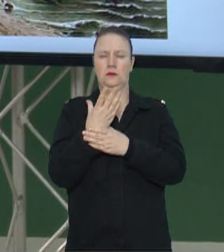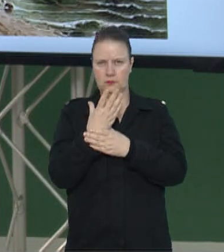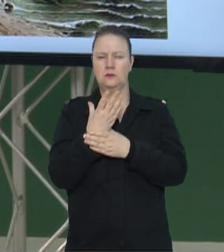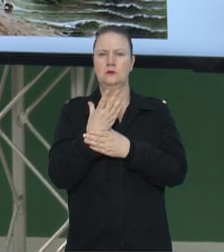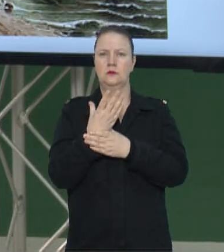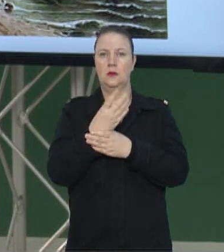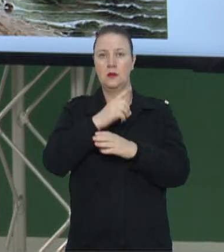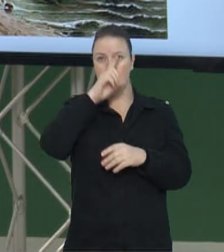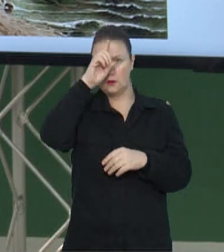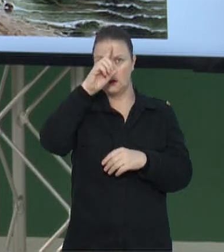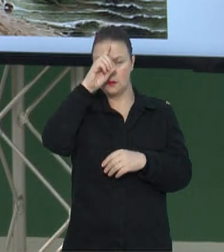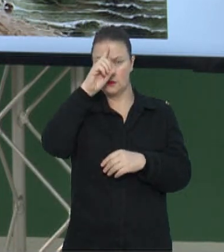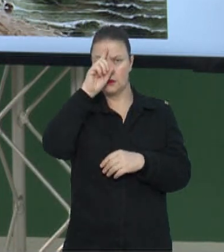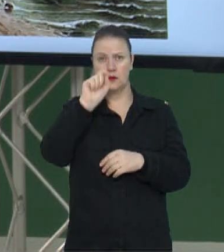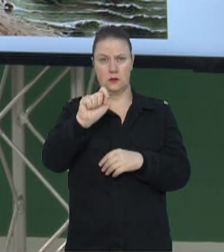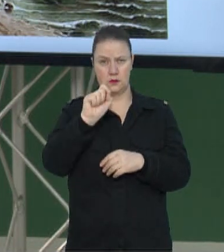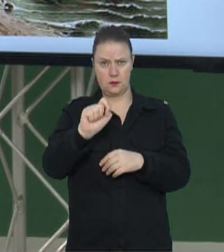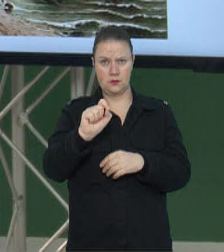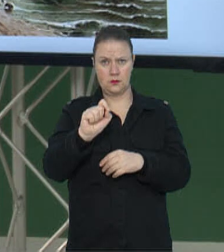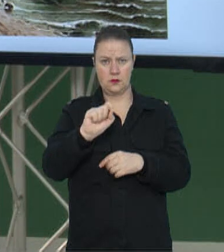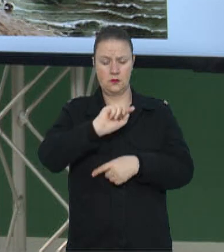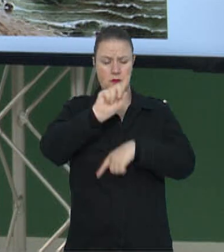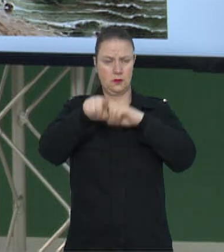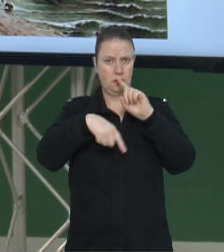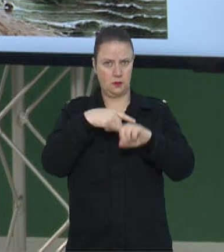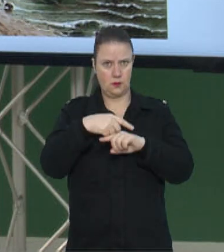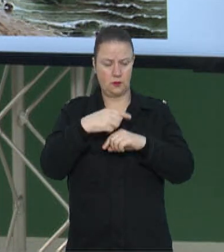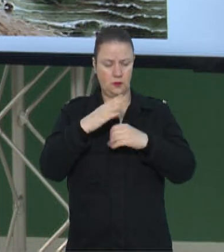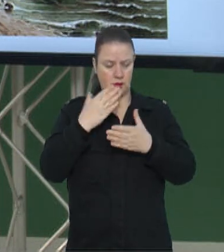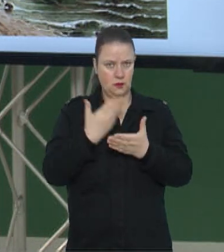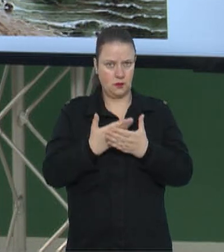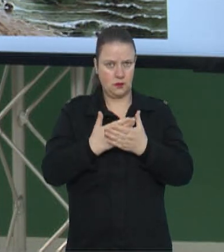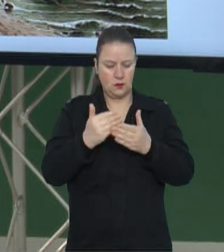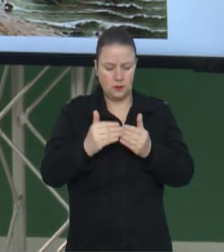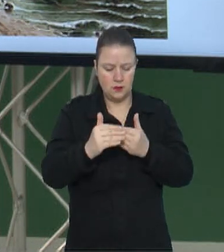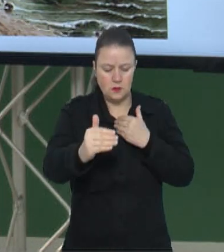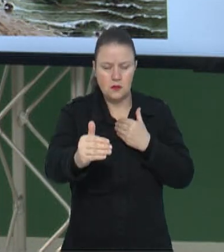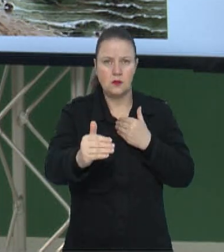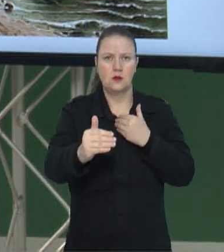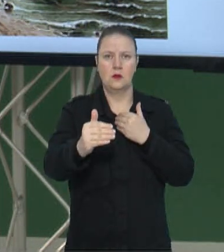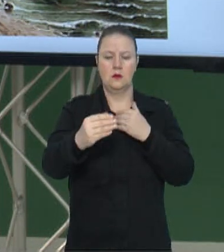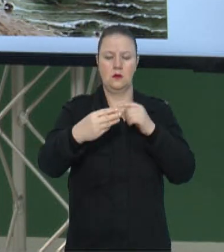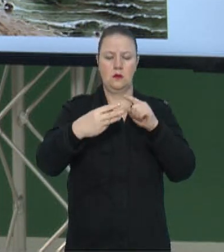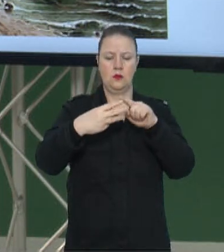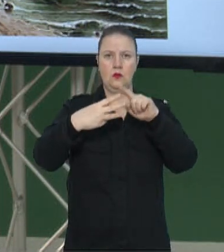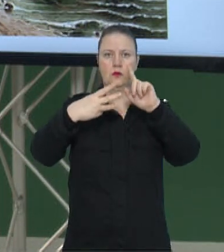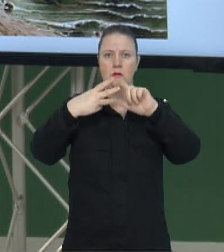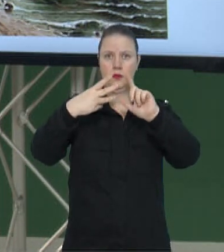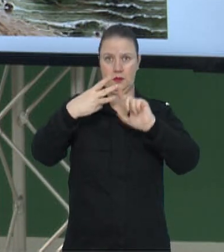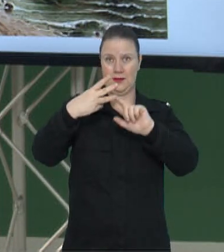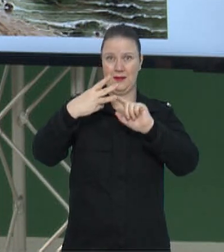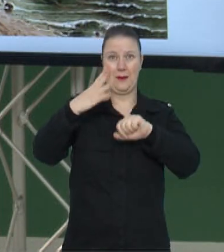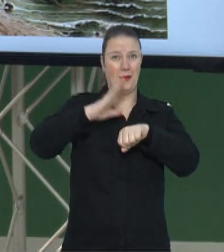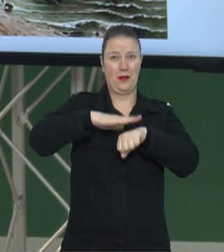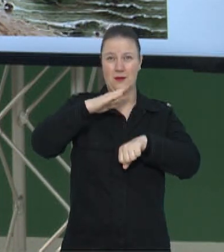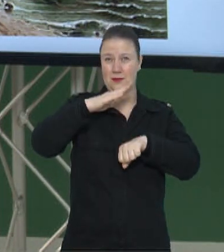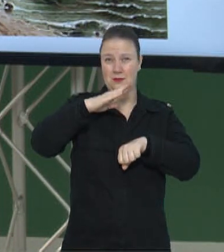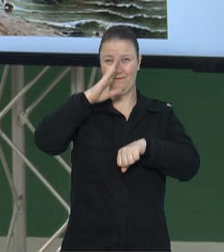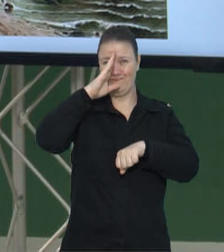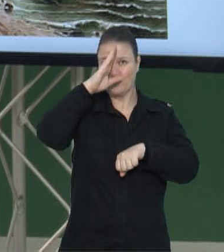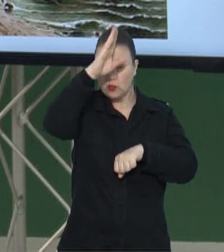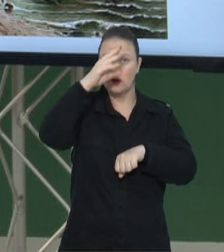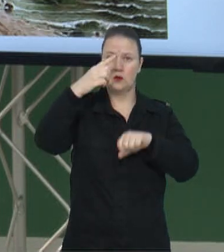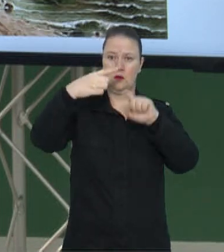a ideia é, depois a gente vai falar nas próximas aulas bem detalhadamente sobre os três grupos, indígenas, africanos e os